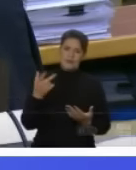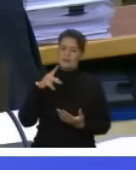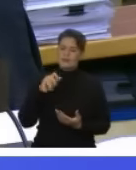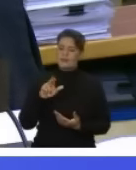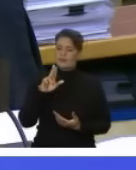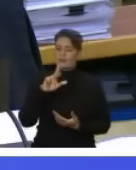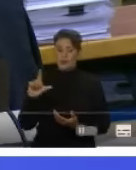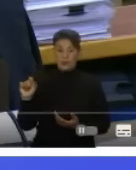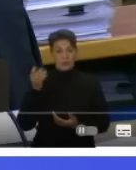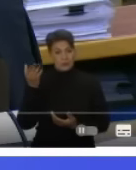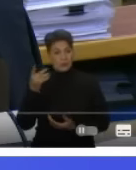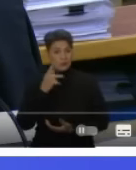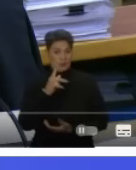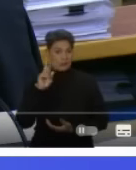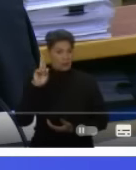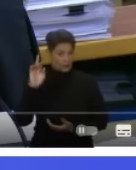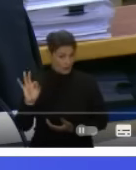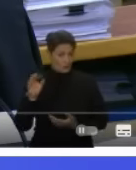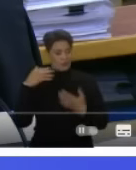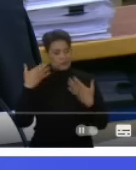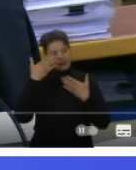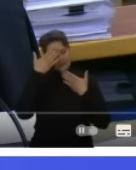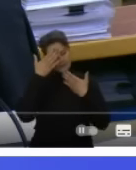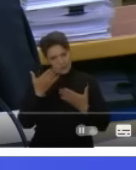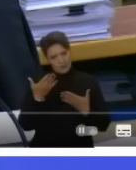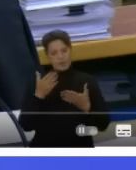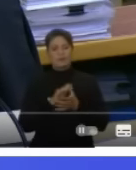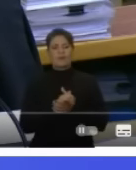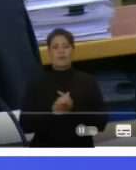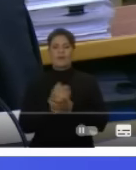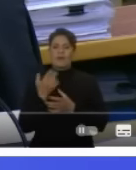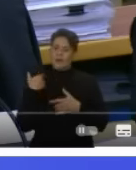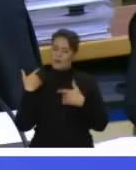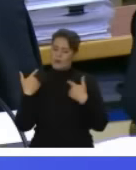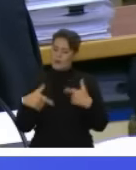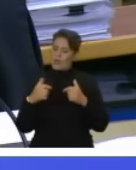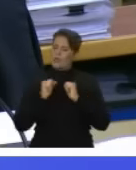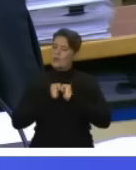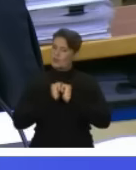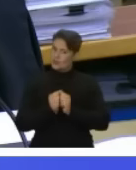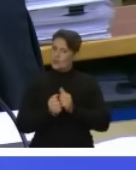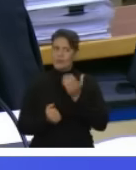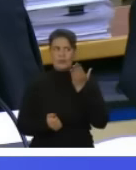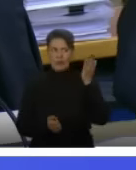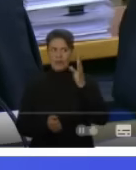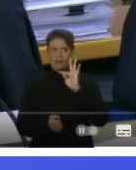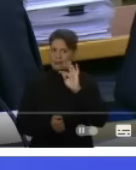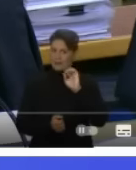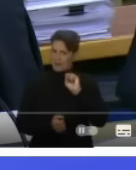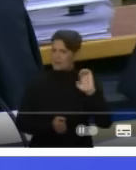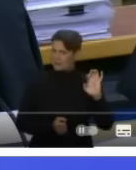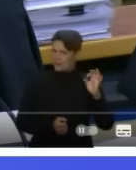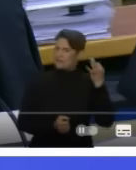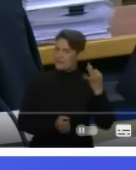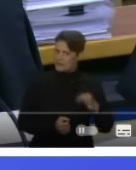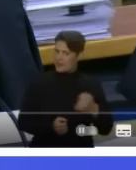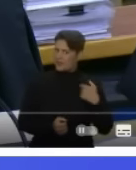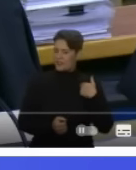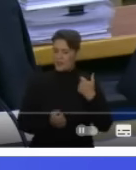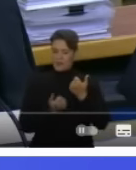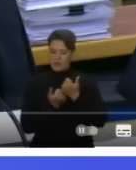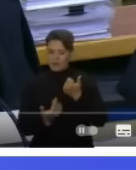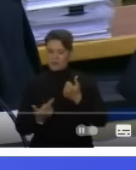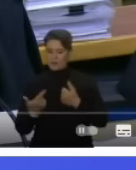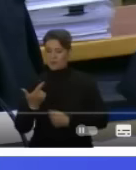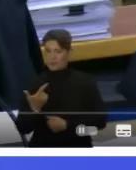GoNet a quem também tive a honra de atuar junto no Tribunal Superior Eleitoral como vice-procurador